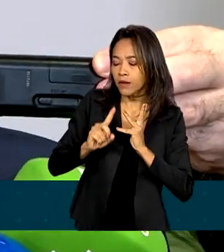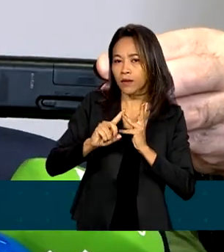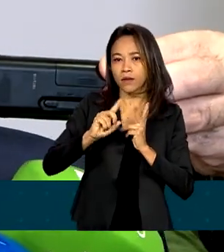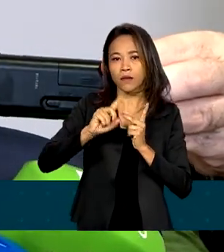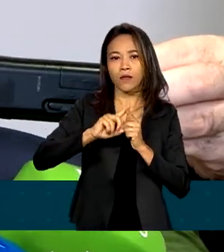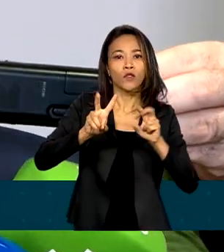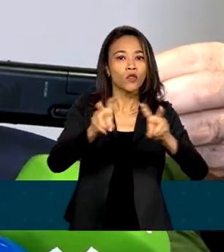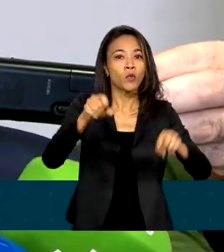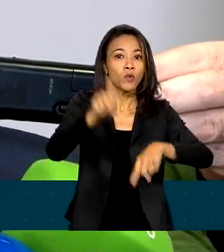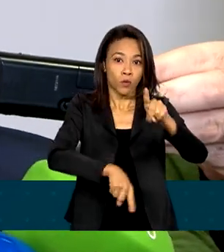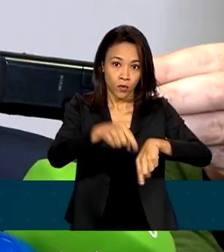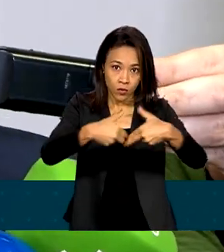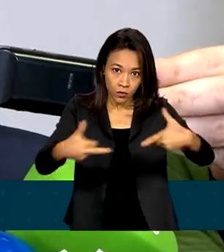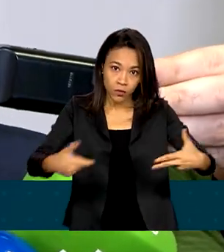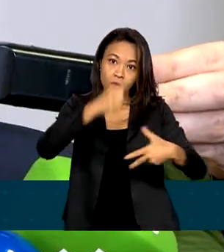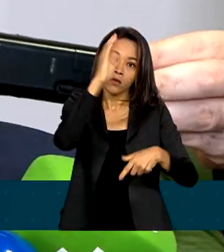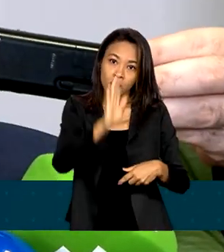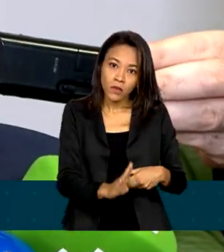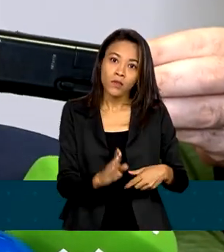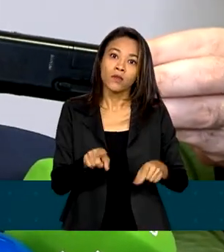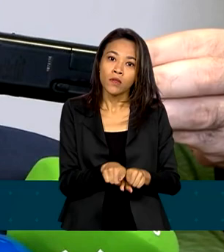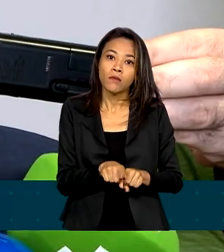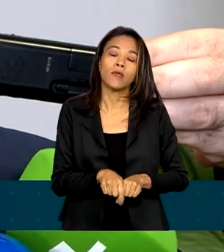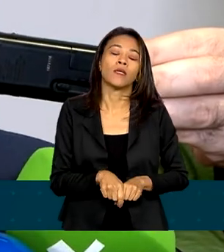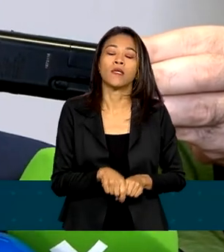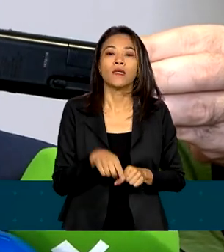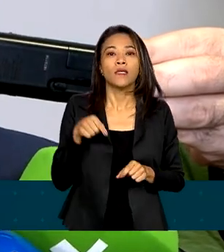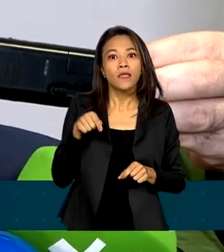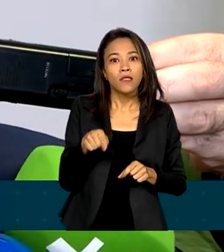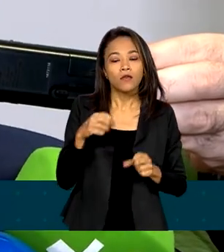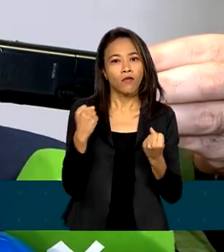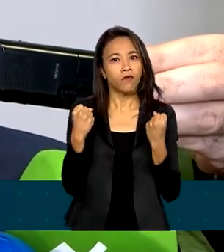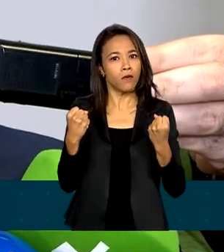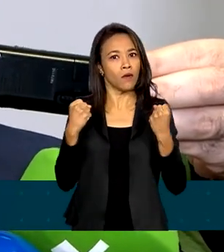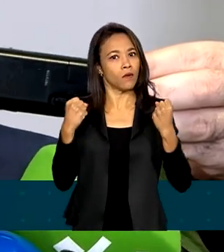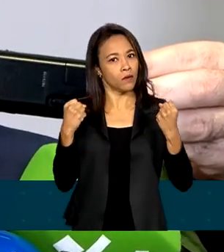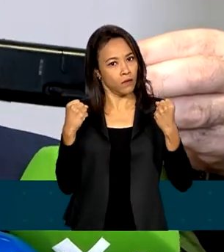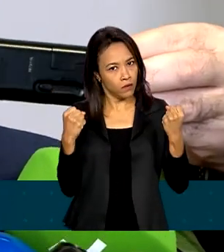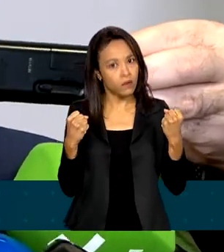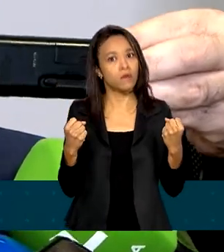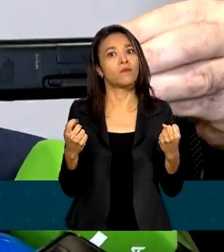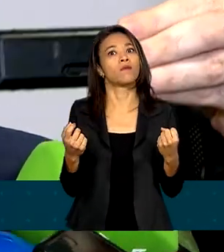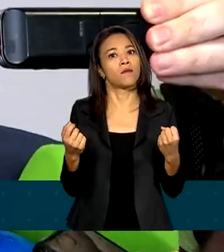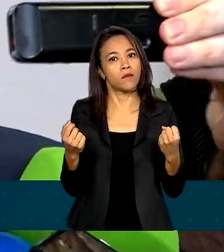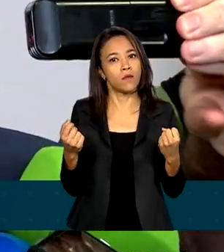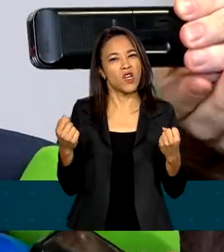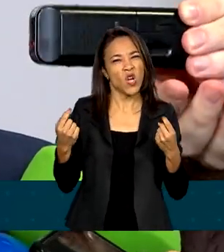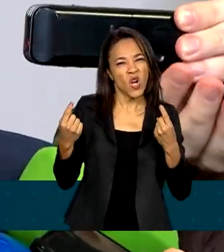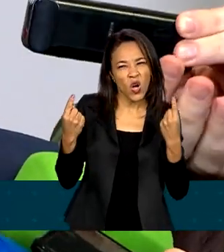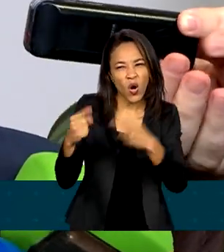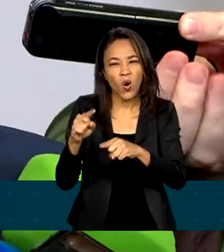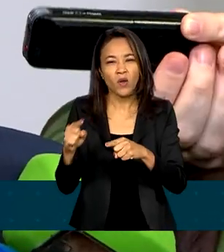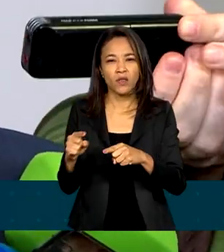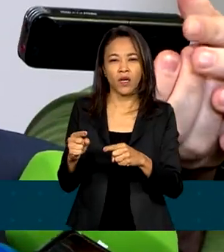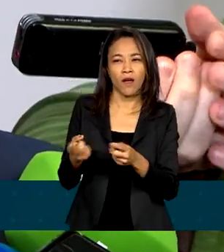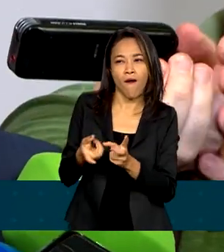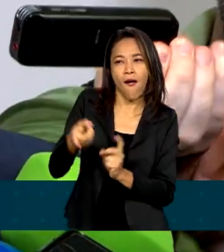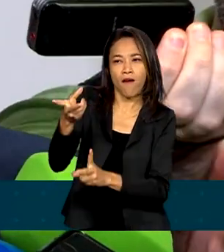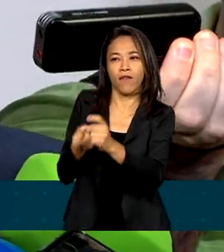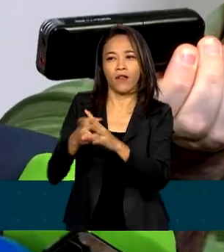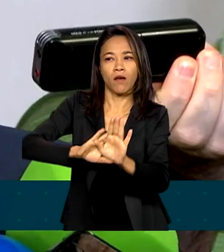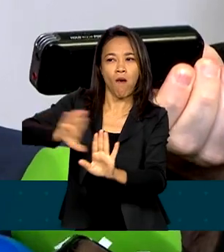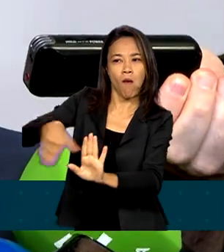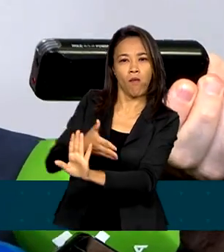produtos brasileiros e também uma demanda forte para combater o contrabando, a